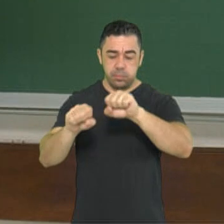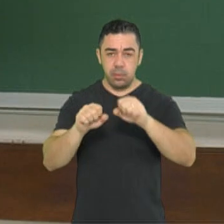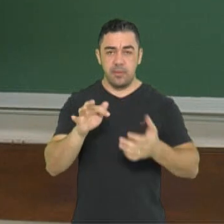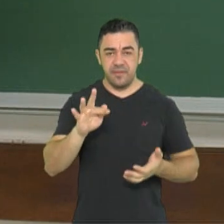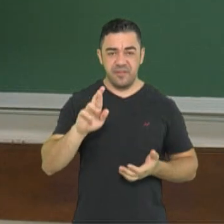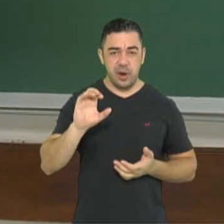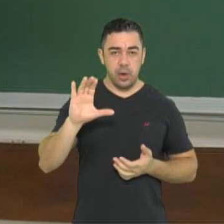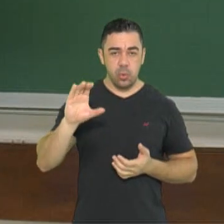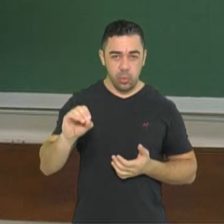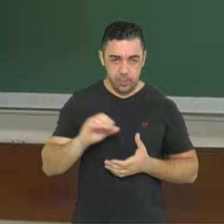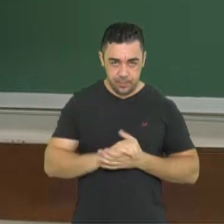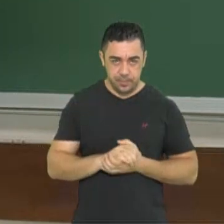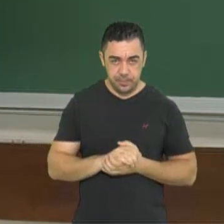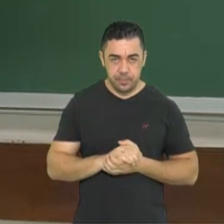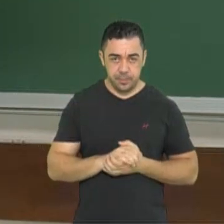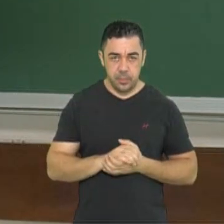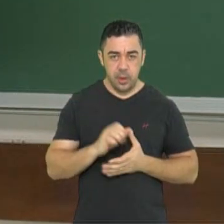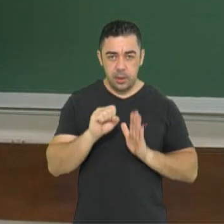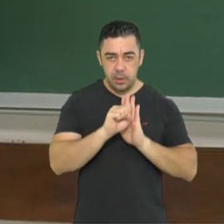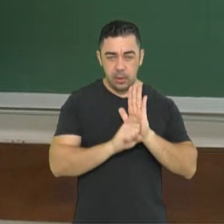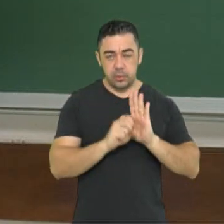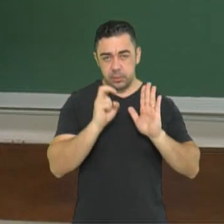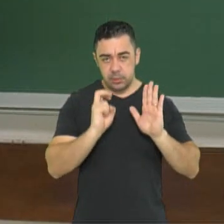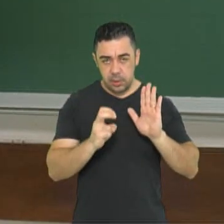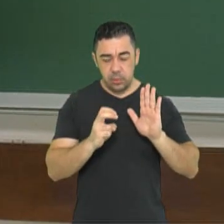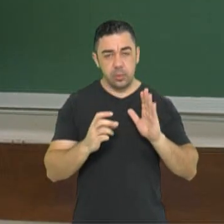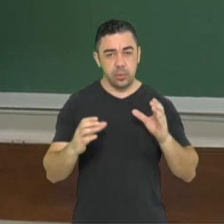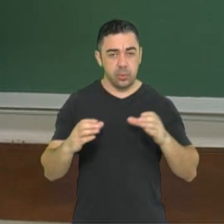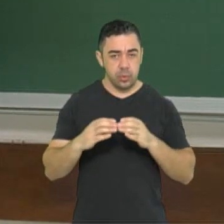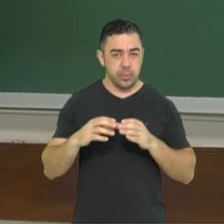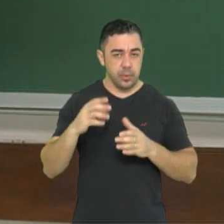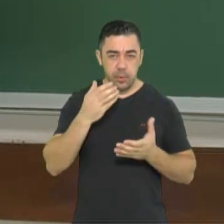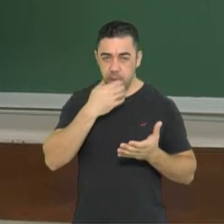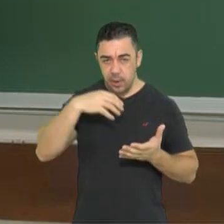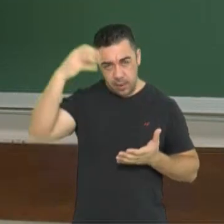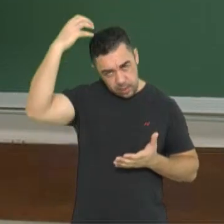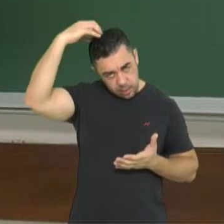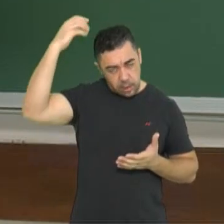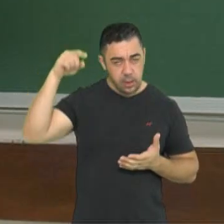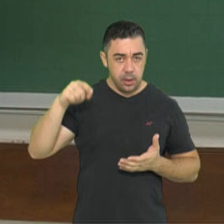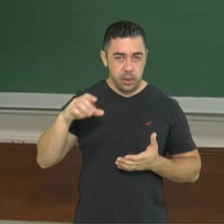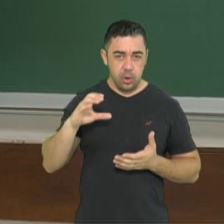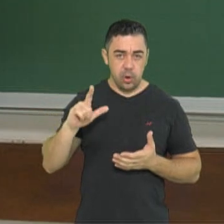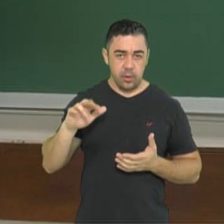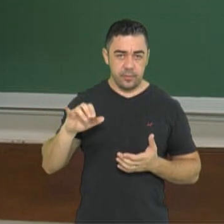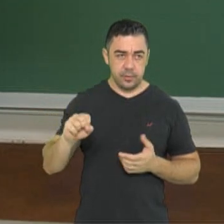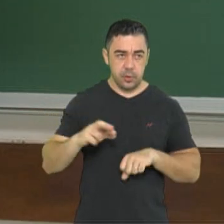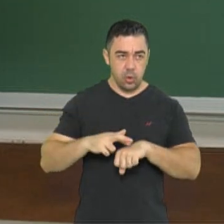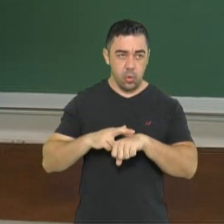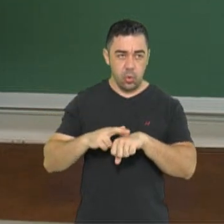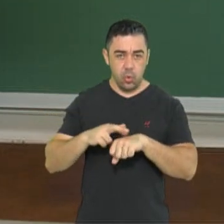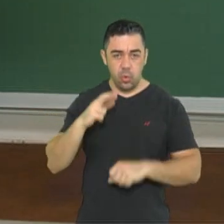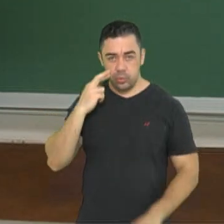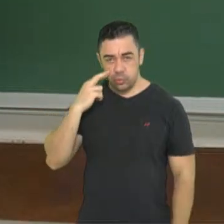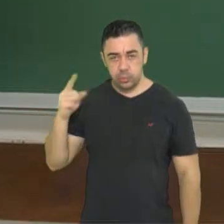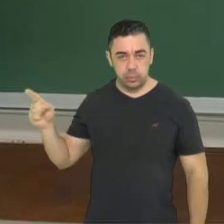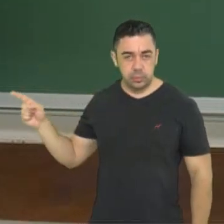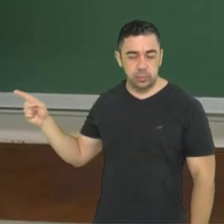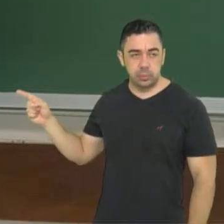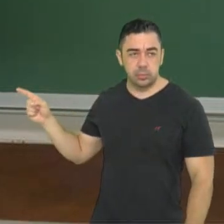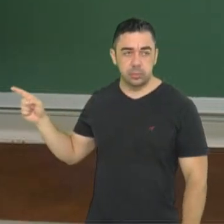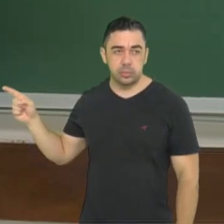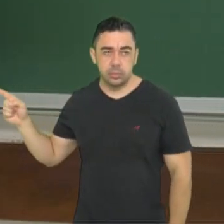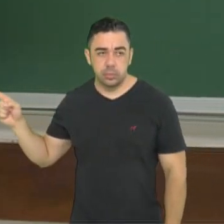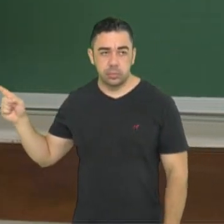expansões francas, né, dos francos, no século V, liderado por Clovis, numa cor meio que roxinho, né, pessoal? Aí, a